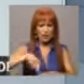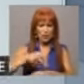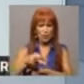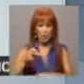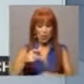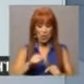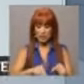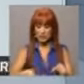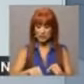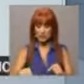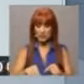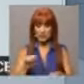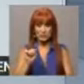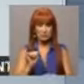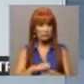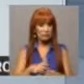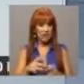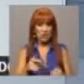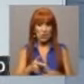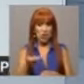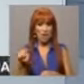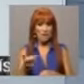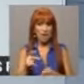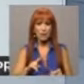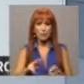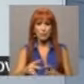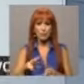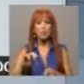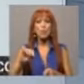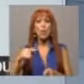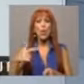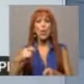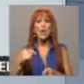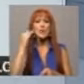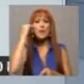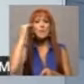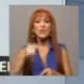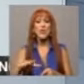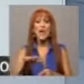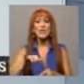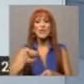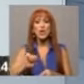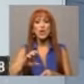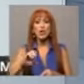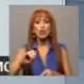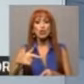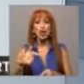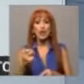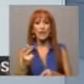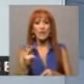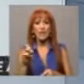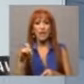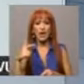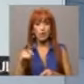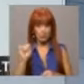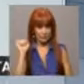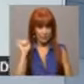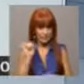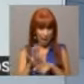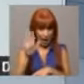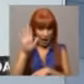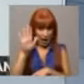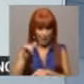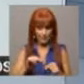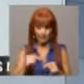costa sul do Algarve, para já é fraco, vai passar a soprar de sudoeste, em especial na zona do Sotavento. Quanto à agitação marítima, na